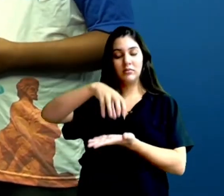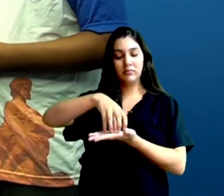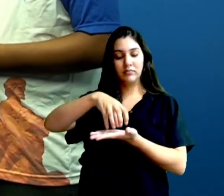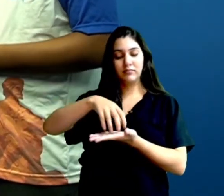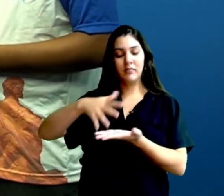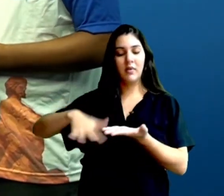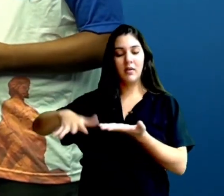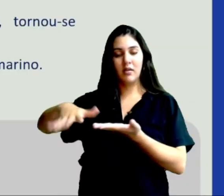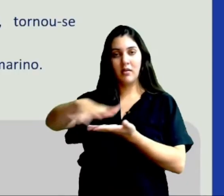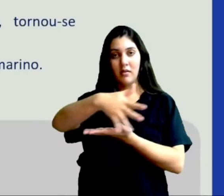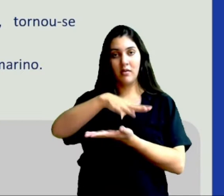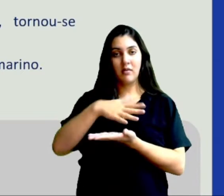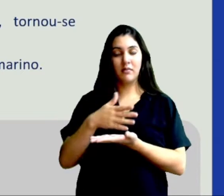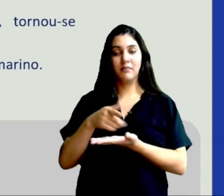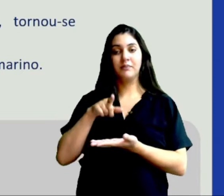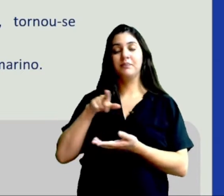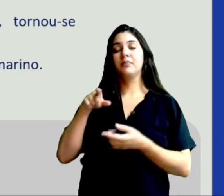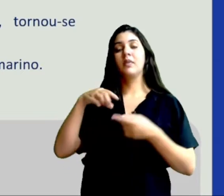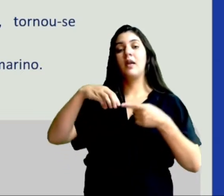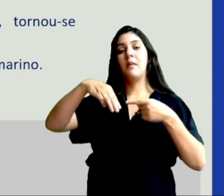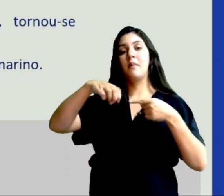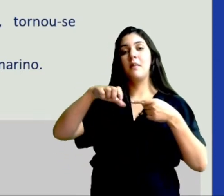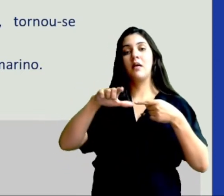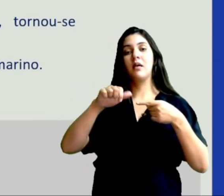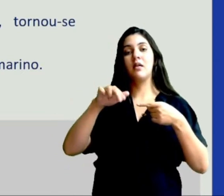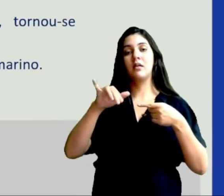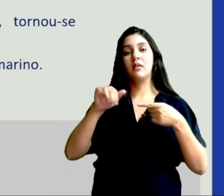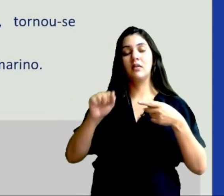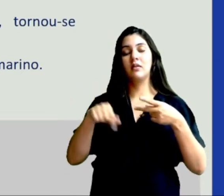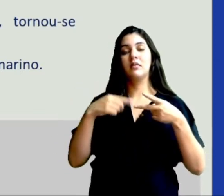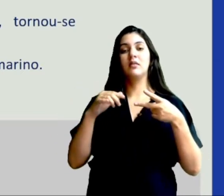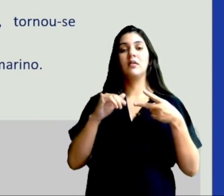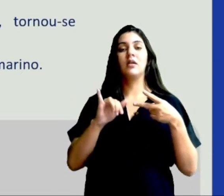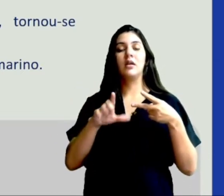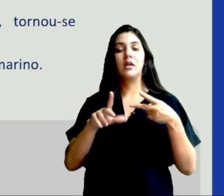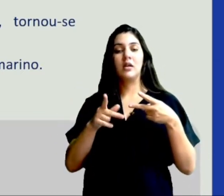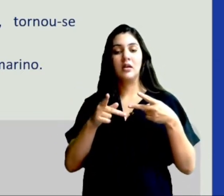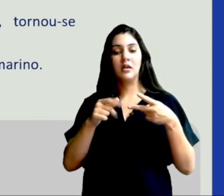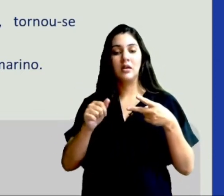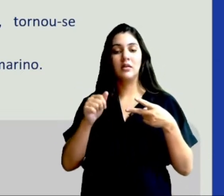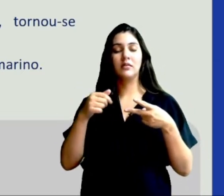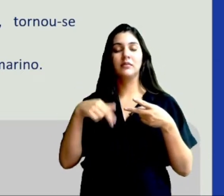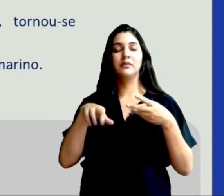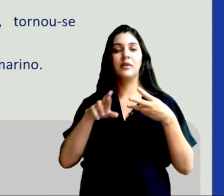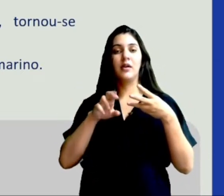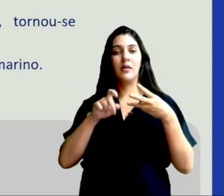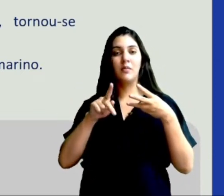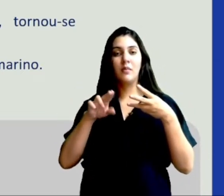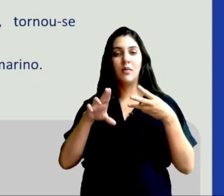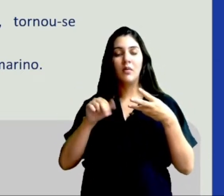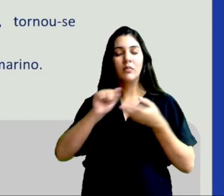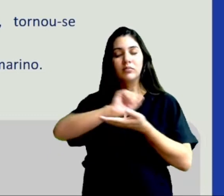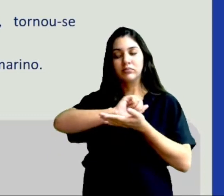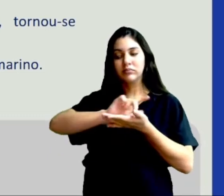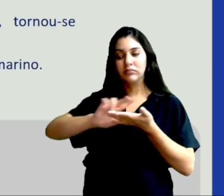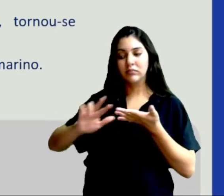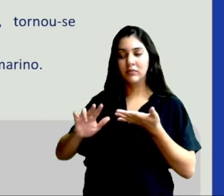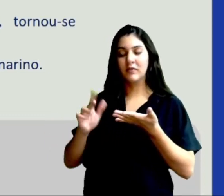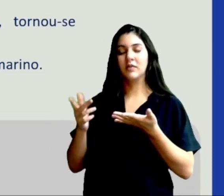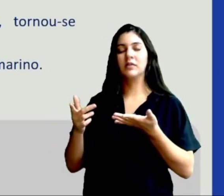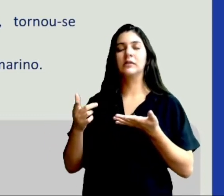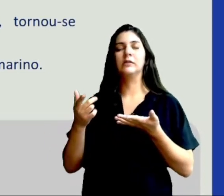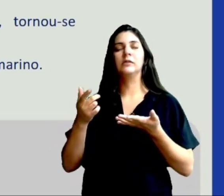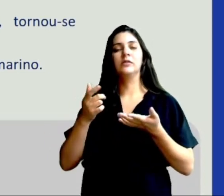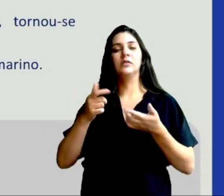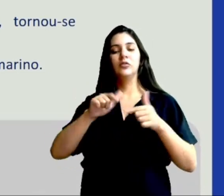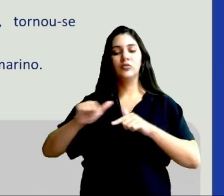a Melanésia, ela tem aí Papua Nova Guiné, Ilhas Salomões, a República de Vanuatu, a República das Ilhas